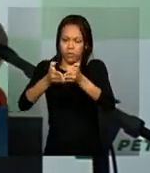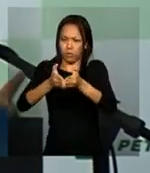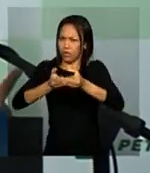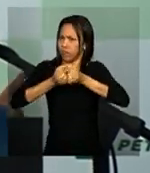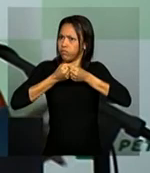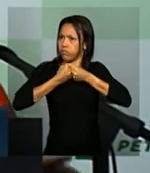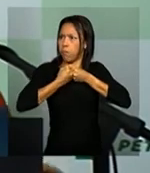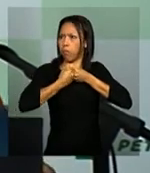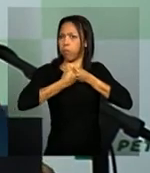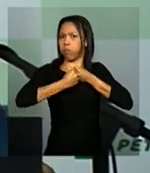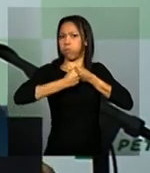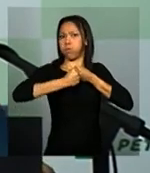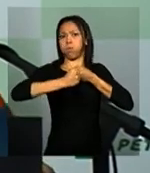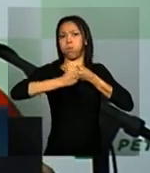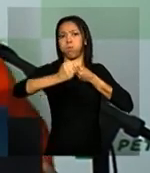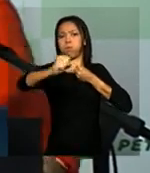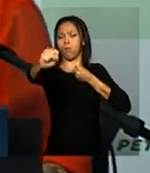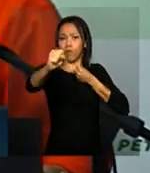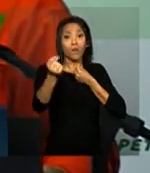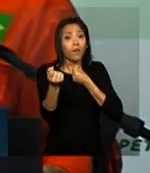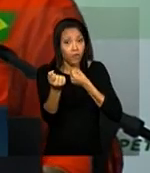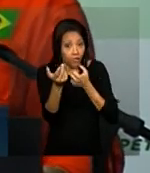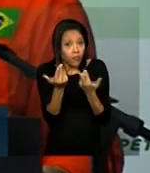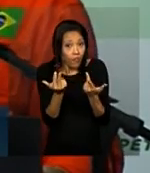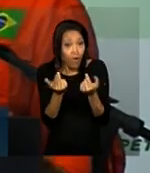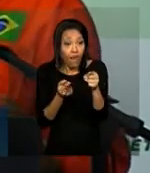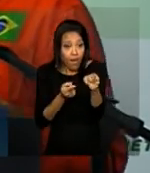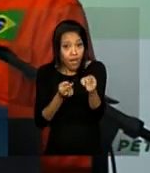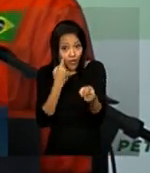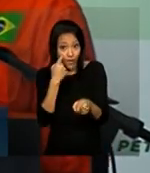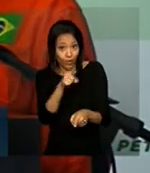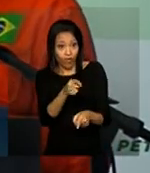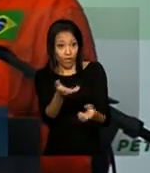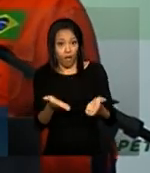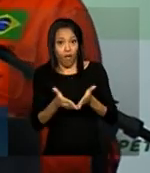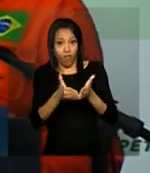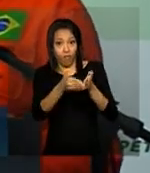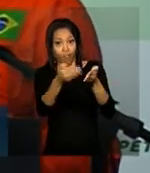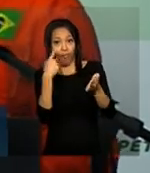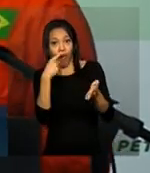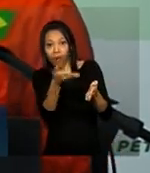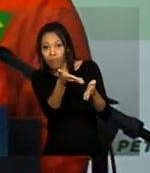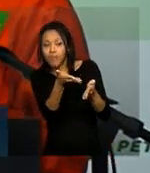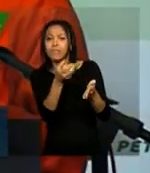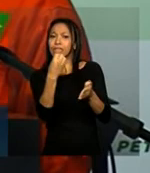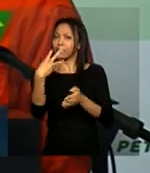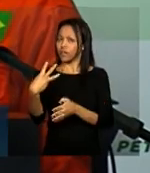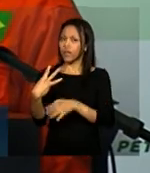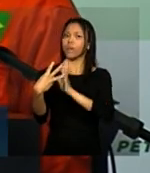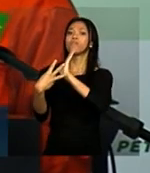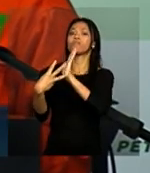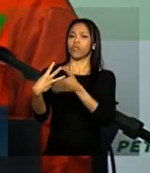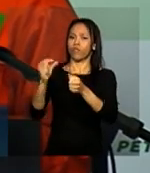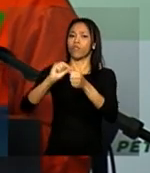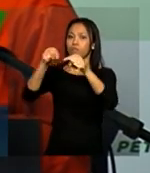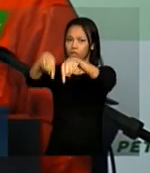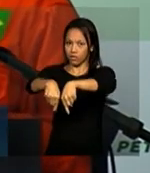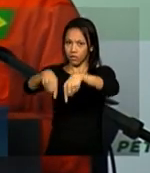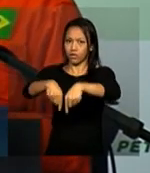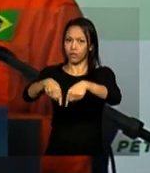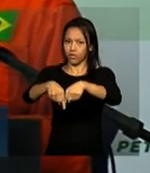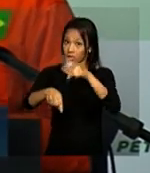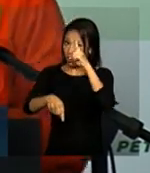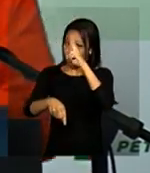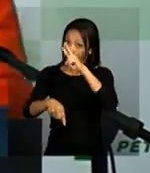grandes navios. Como é esse que nós estamos vendo aí? Porque 3 já foram feitos aqui.